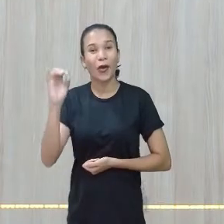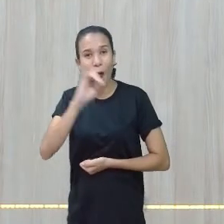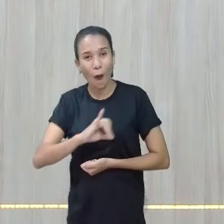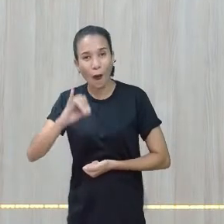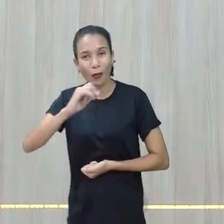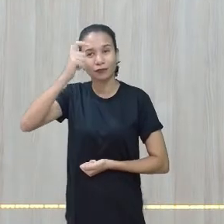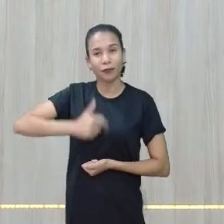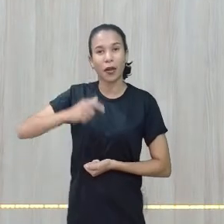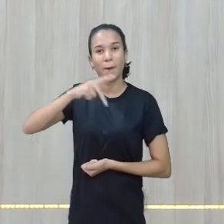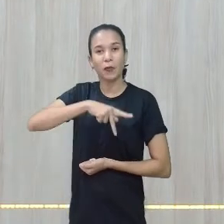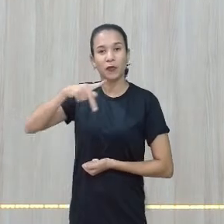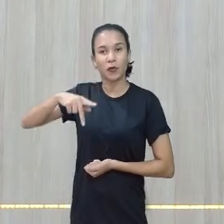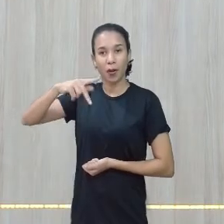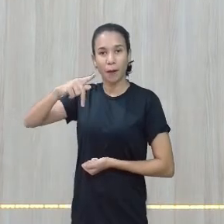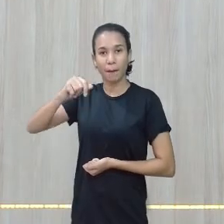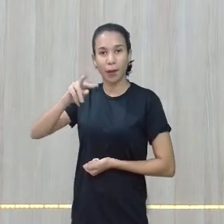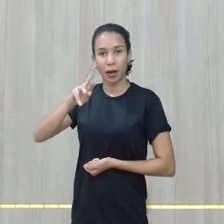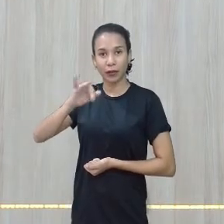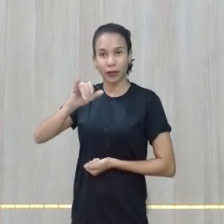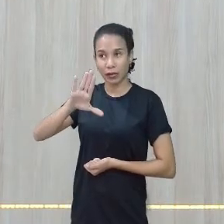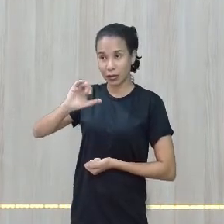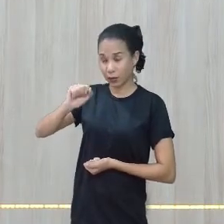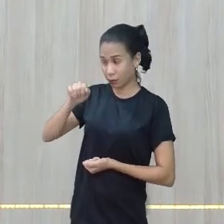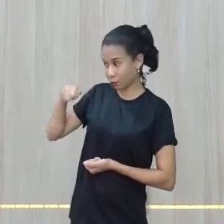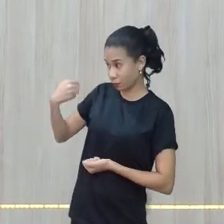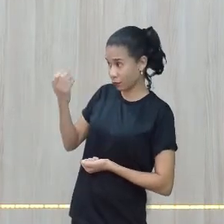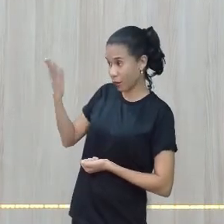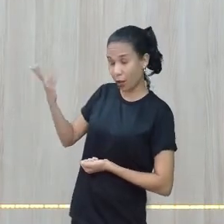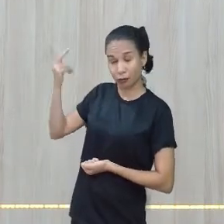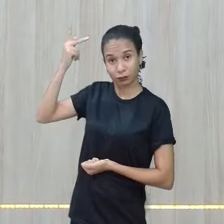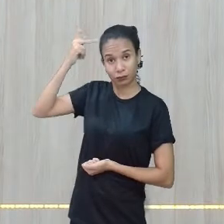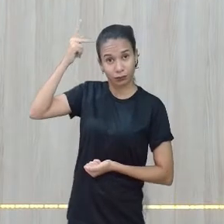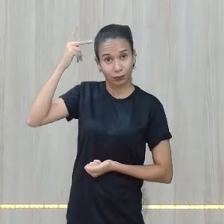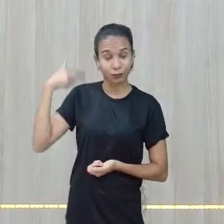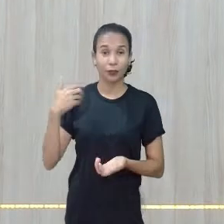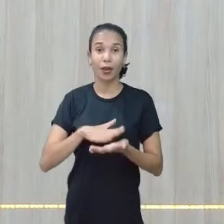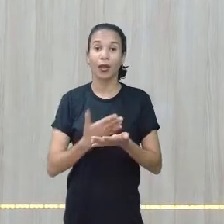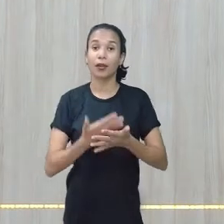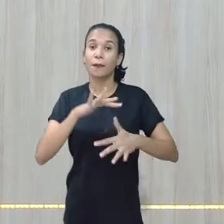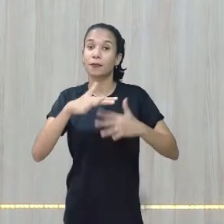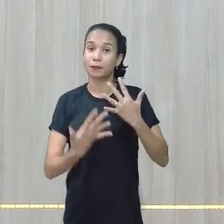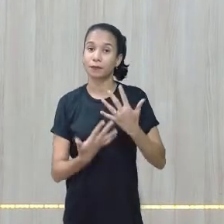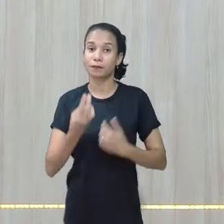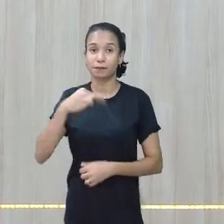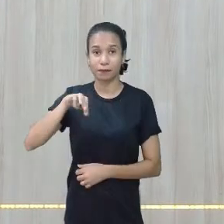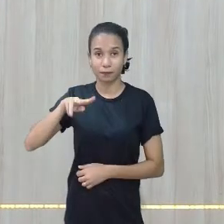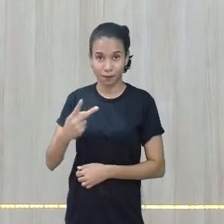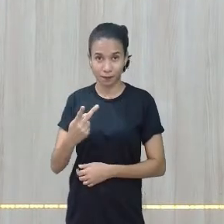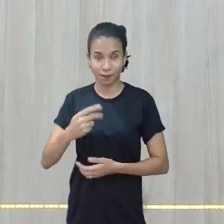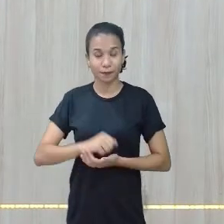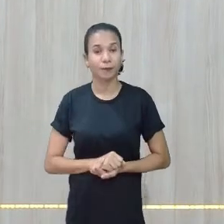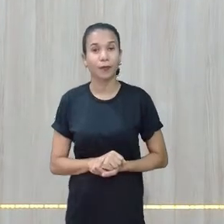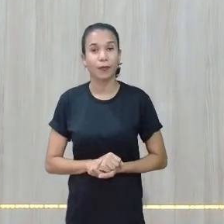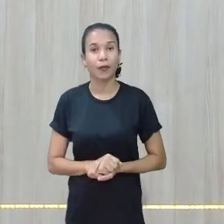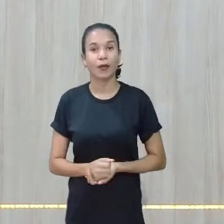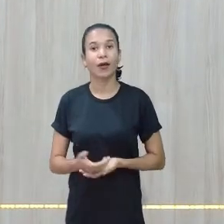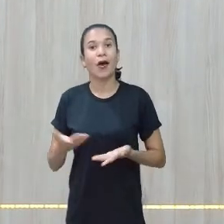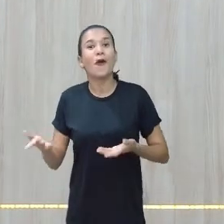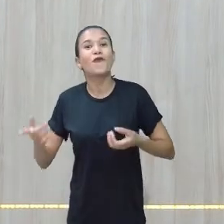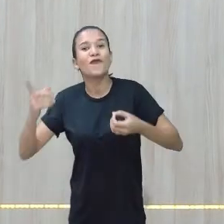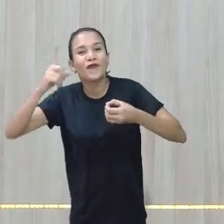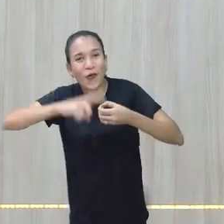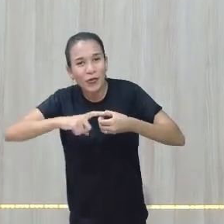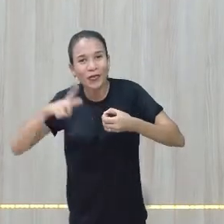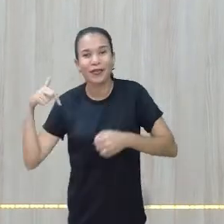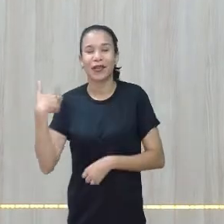Olá, sou a professora Patrícia Fontes, esse é o meu sinal. Eu estou com a intérprete de Libras, Helena. Estou de volta para a